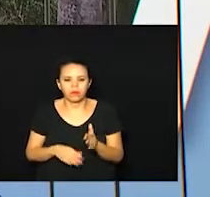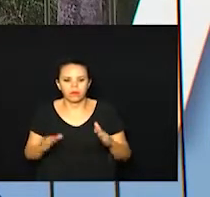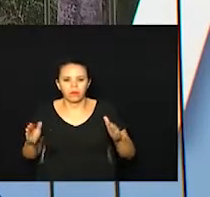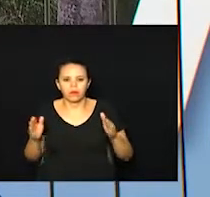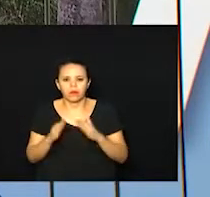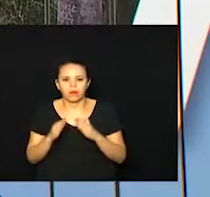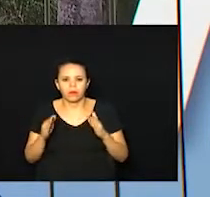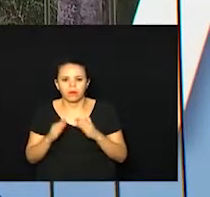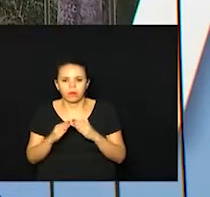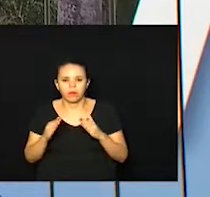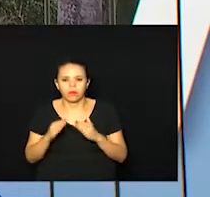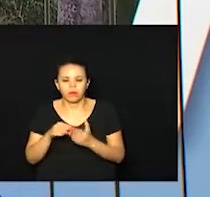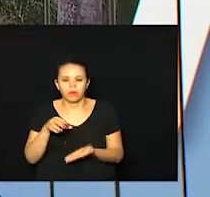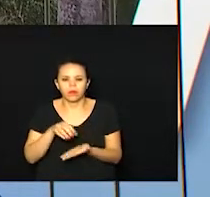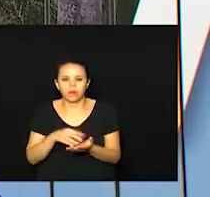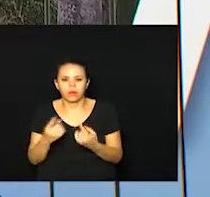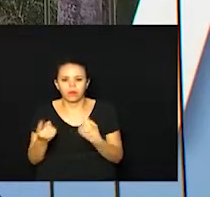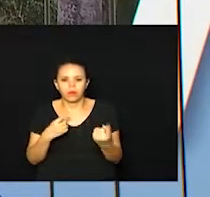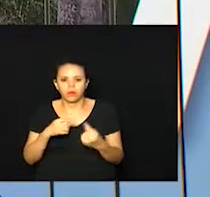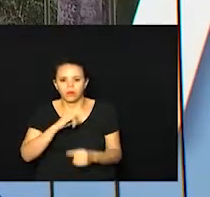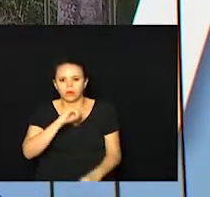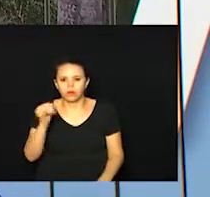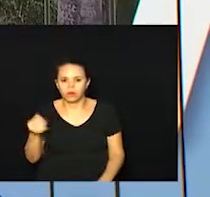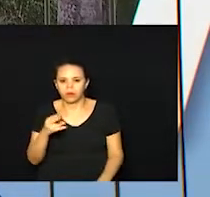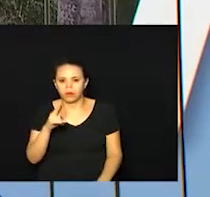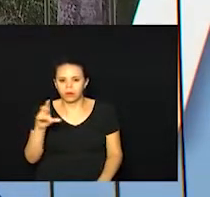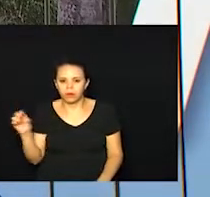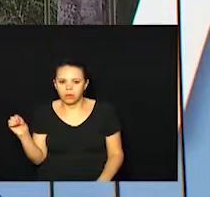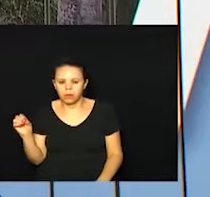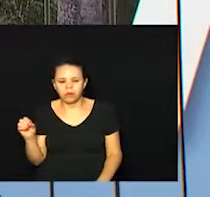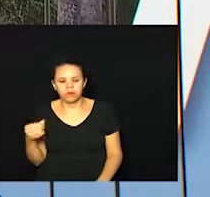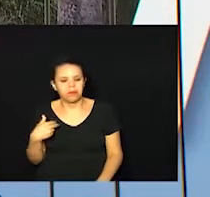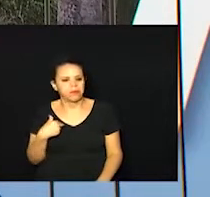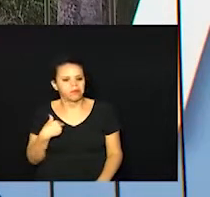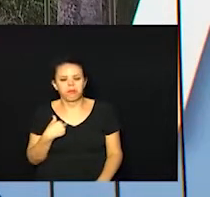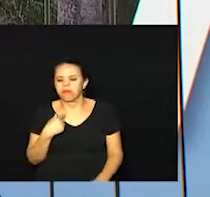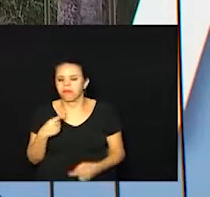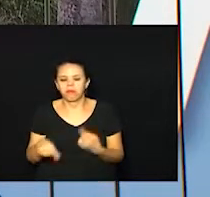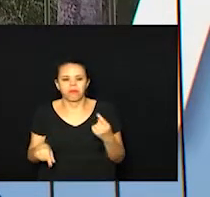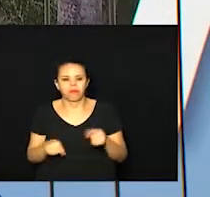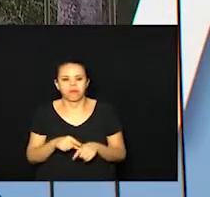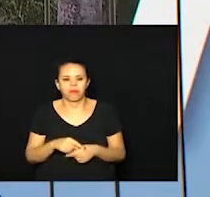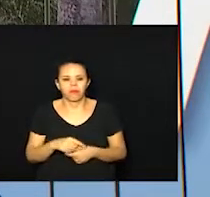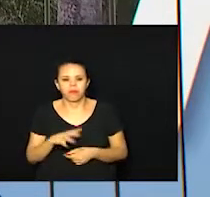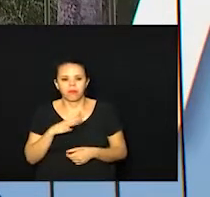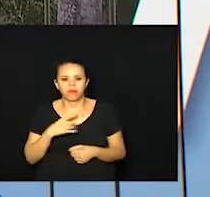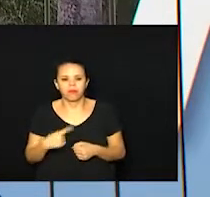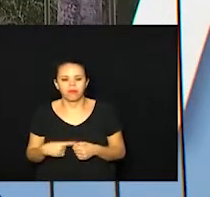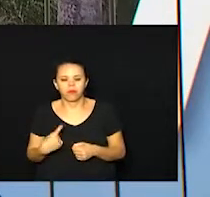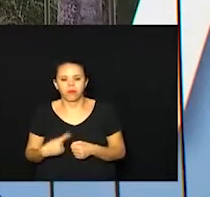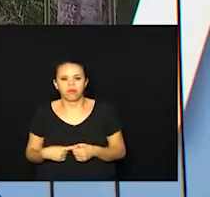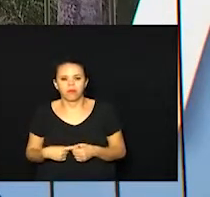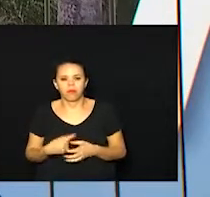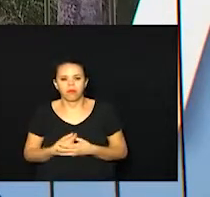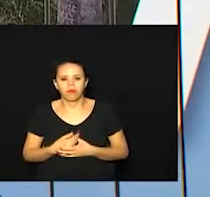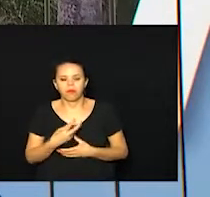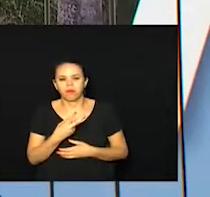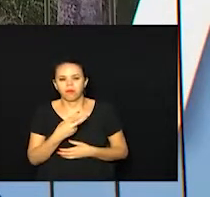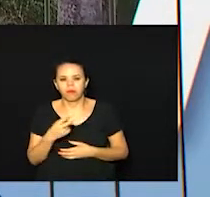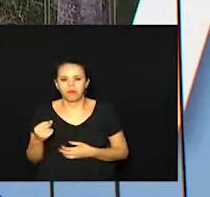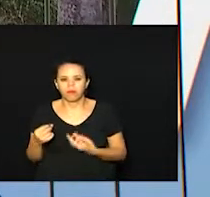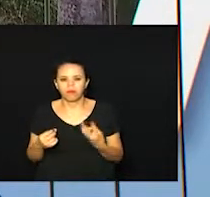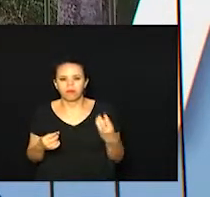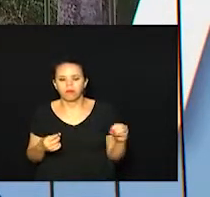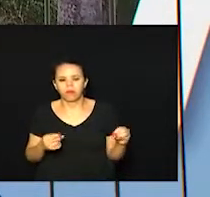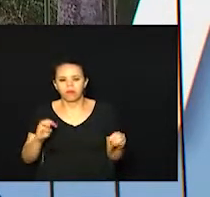casarão ali na Avenida Júlio de Mesquita. Eu estimo que não custará ao município menos de 20 ou